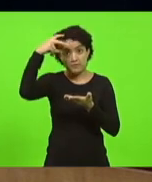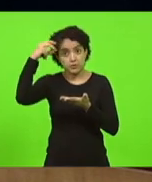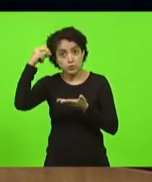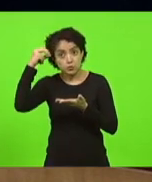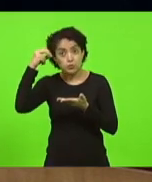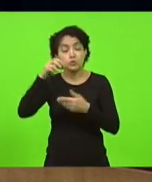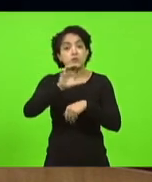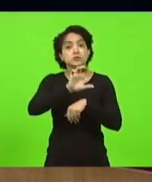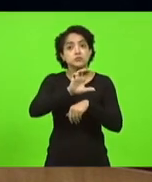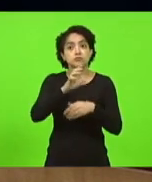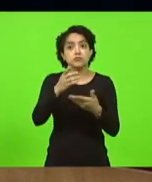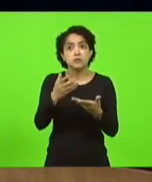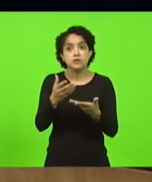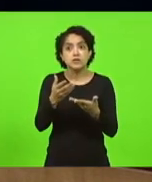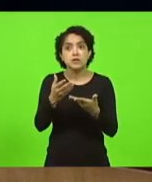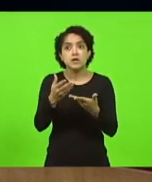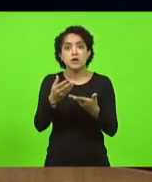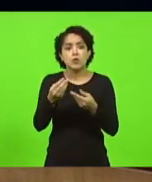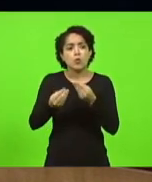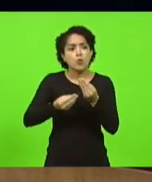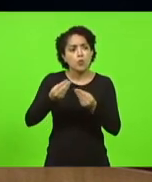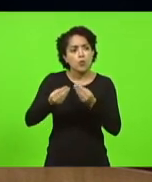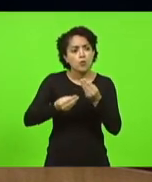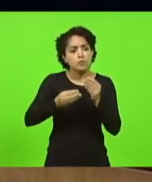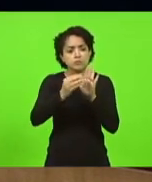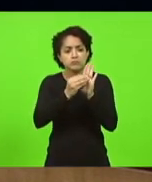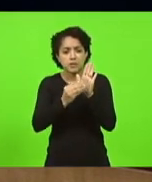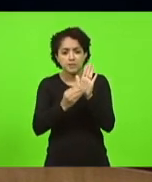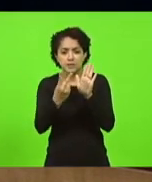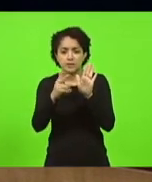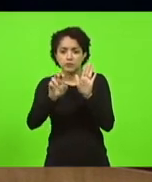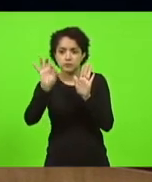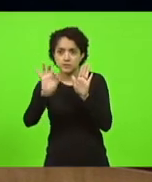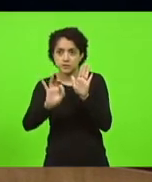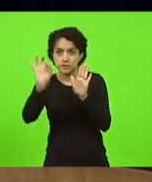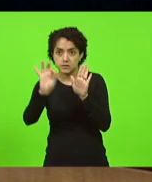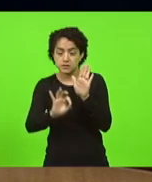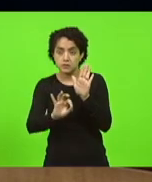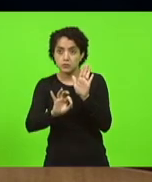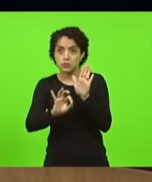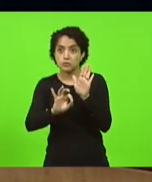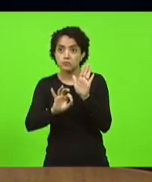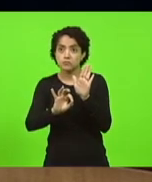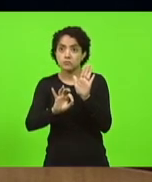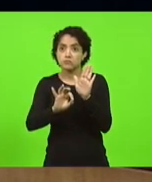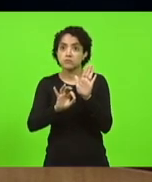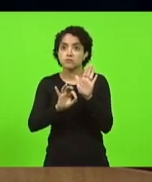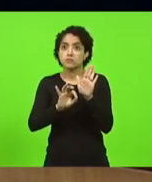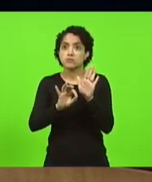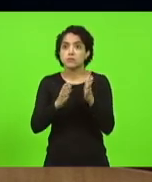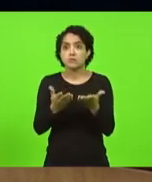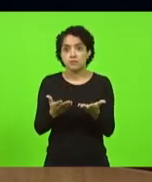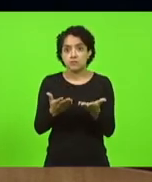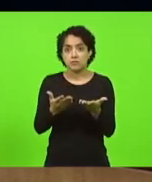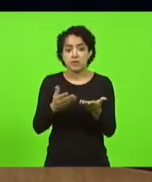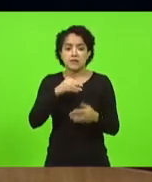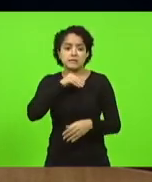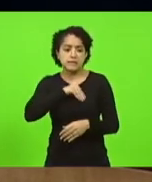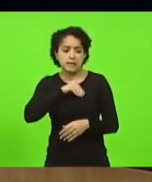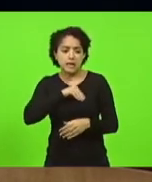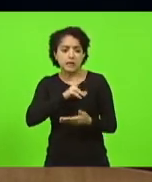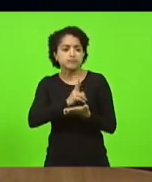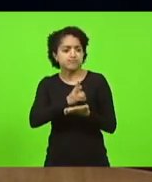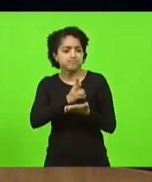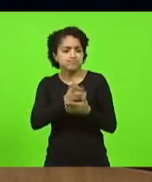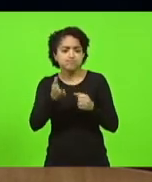Estado, de aplicar os 25% na educação. Porque permanecem apenas ali aquele salário, base,